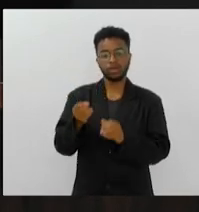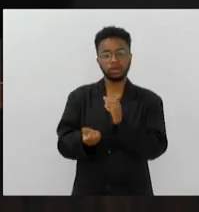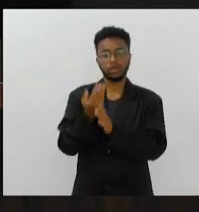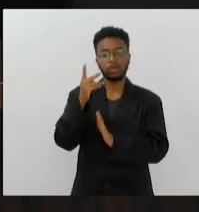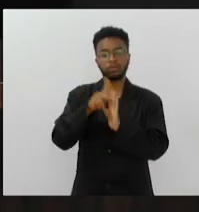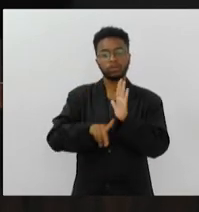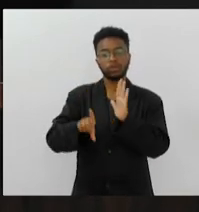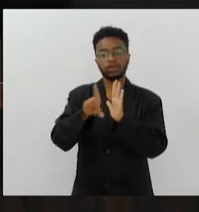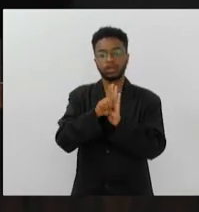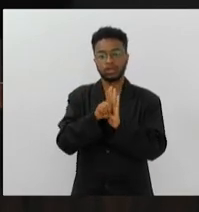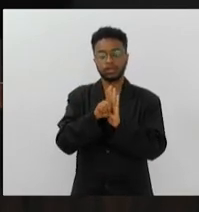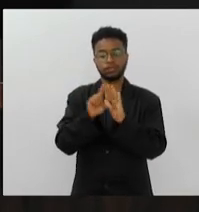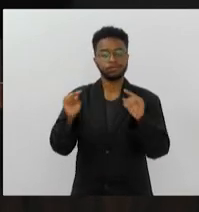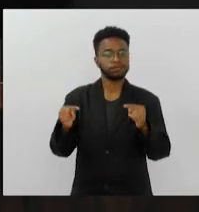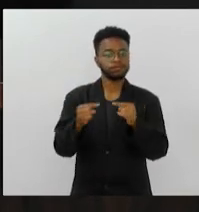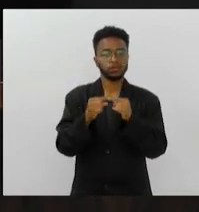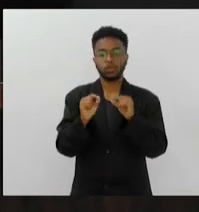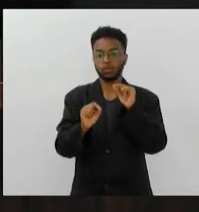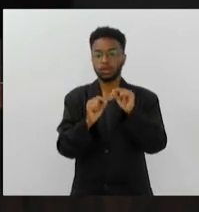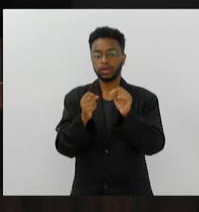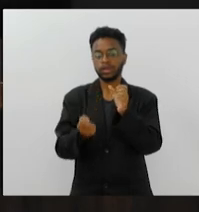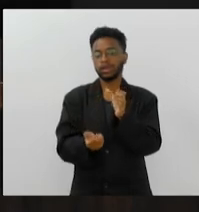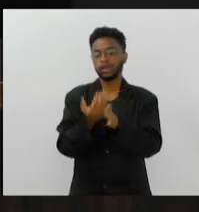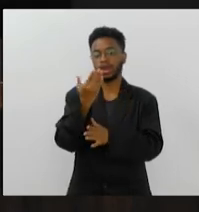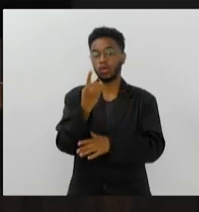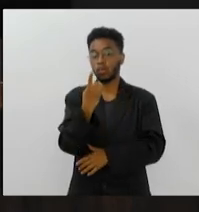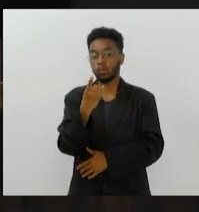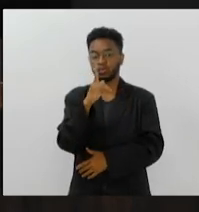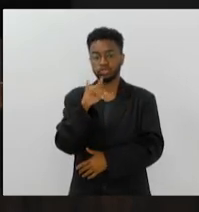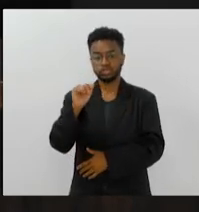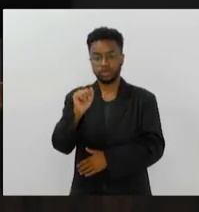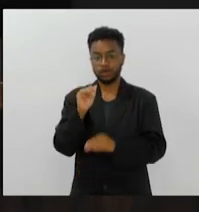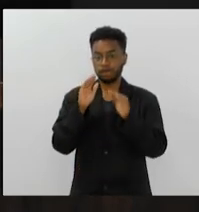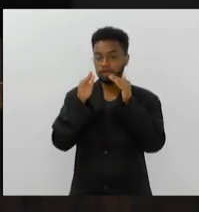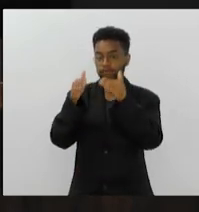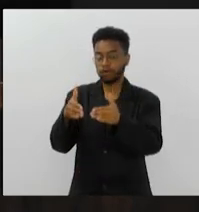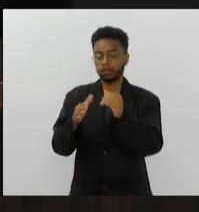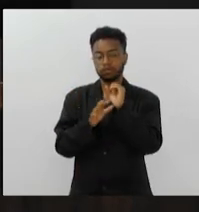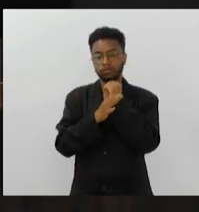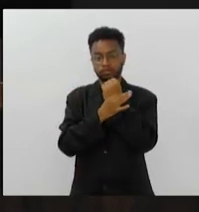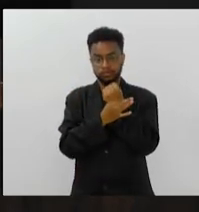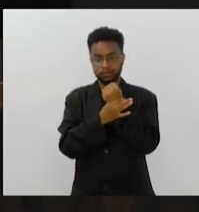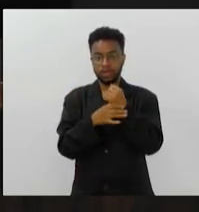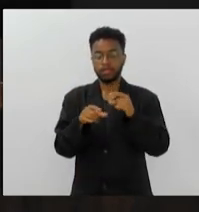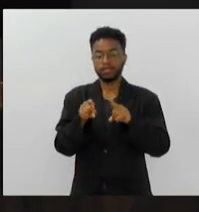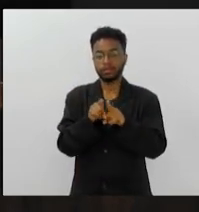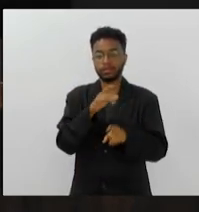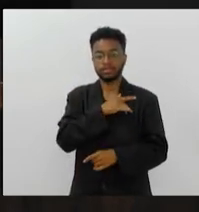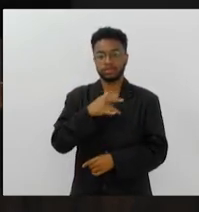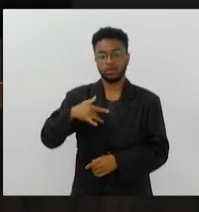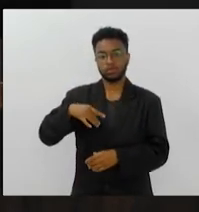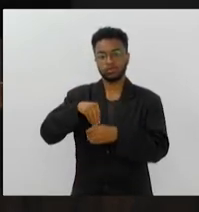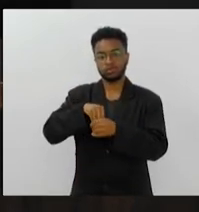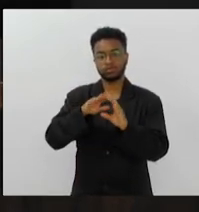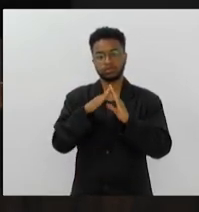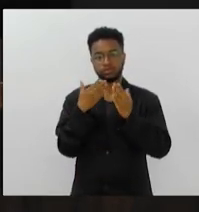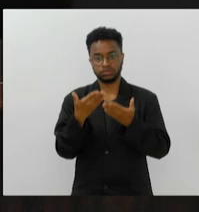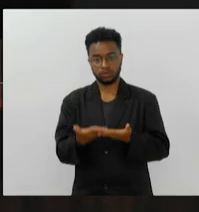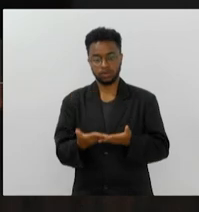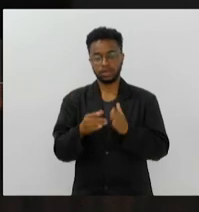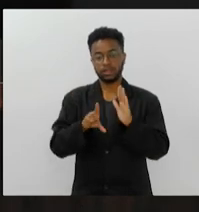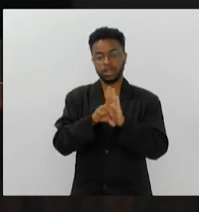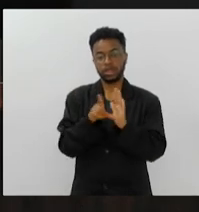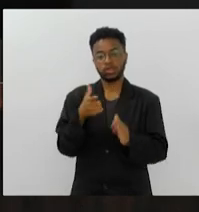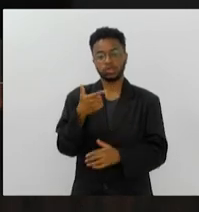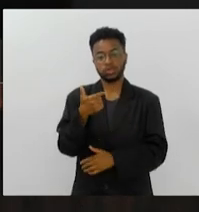lei que resultou na instituição de um dia dedicado à segurança e à saúde nas escolas. Lei